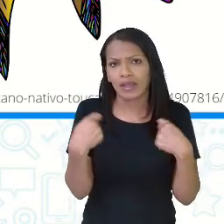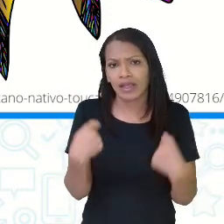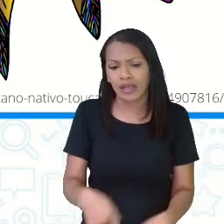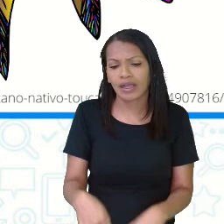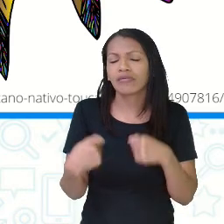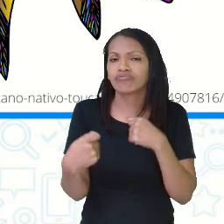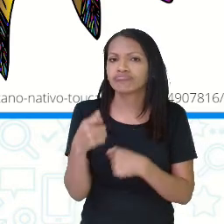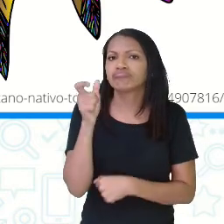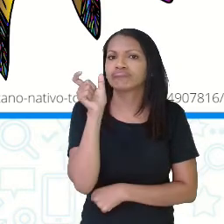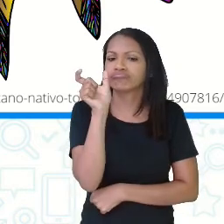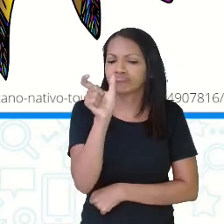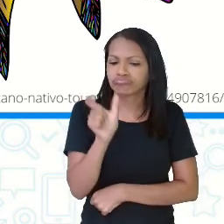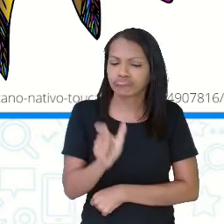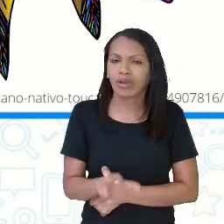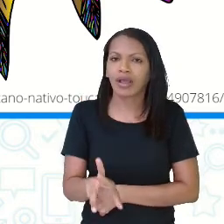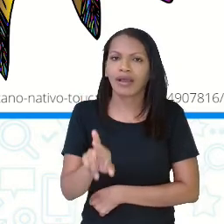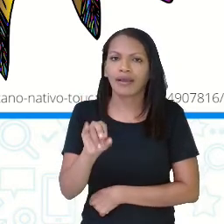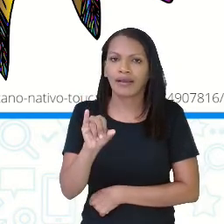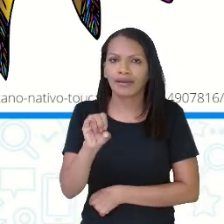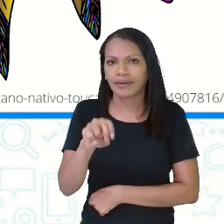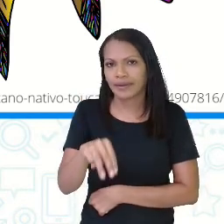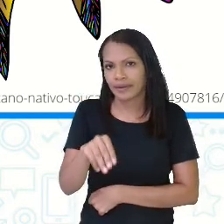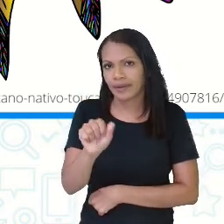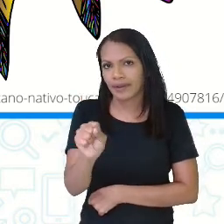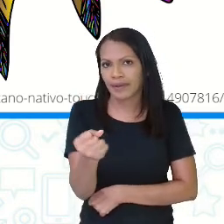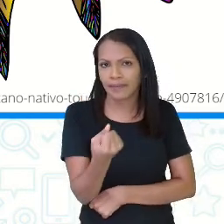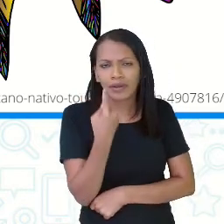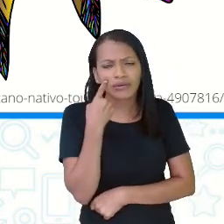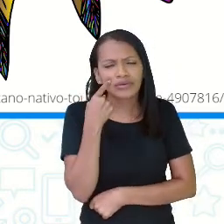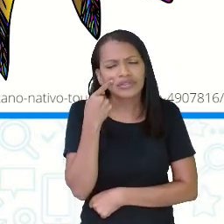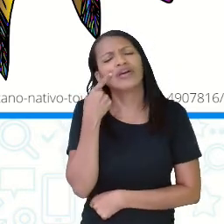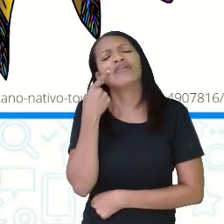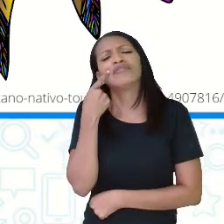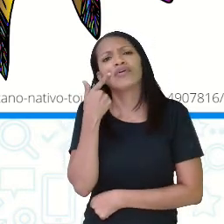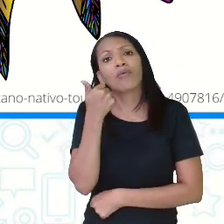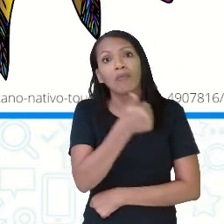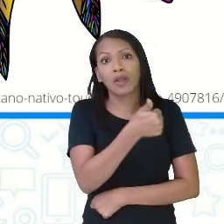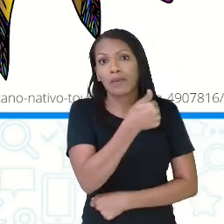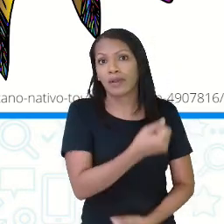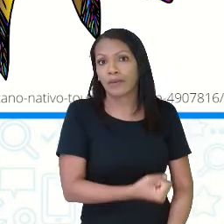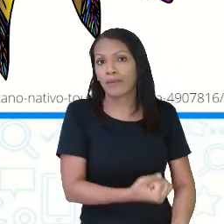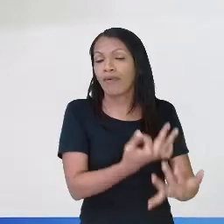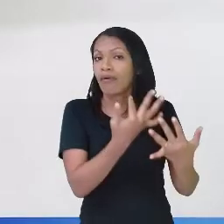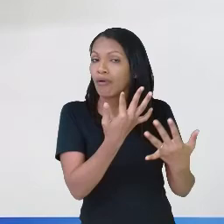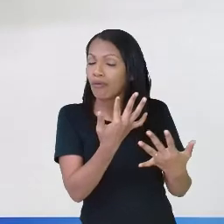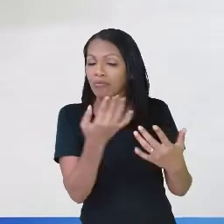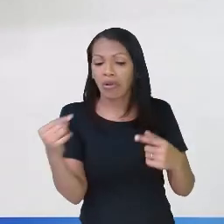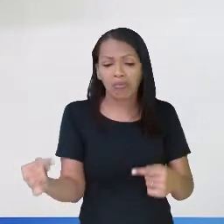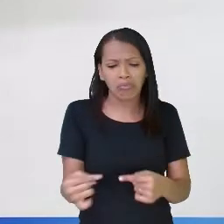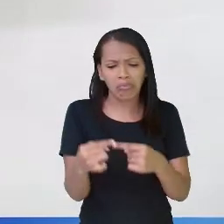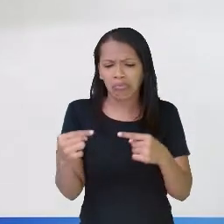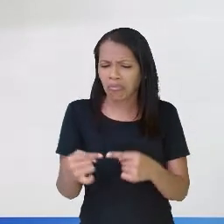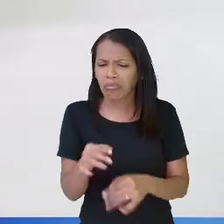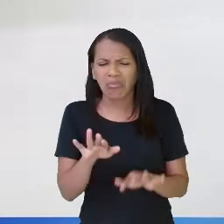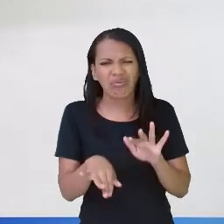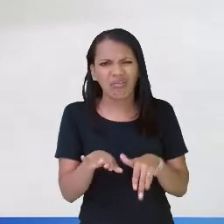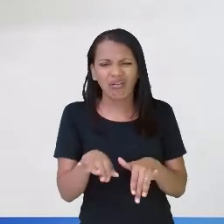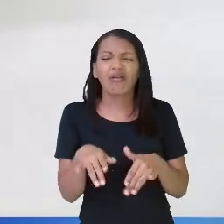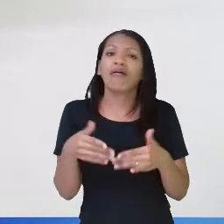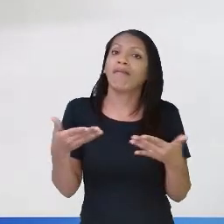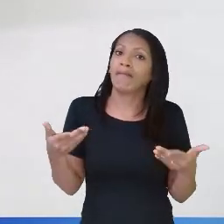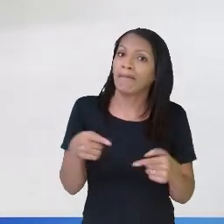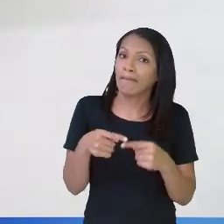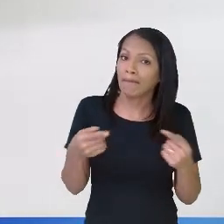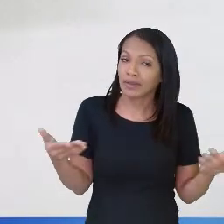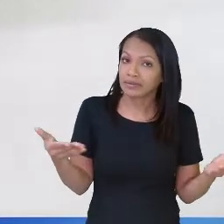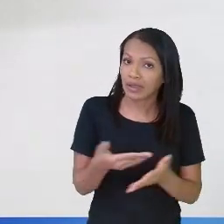rimas. Você viu que no primeiro poema, ela usou um aqui e outro ali, mas não tanto como esse. Esse ela realmente fez aquele joguinho entre